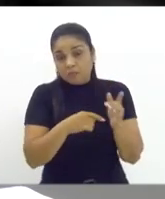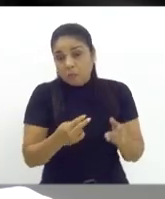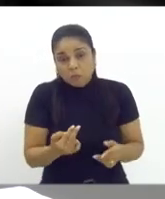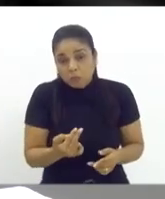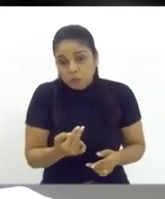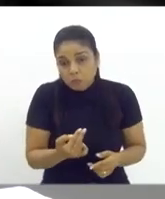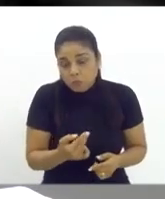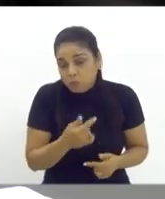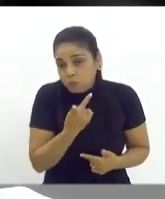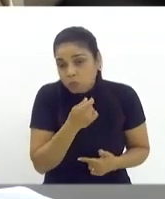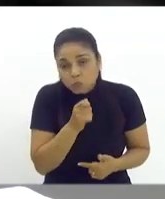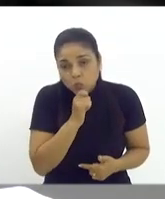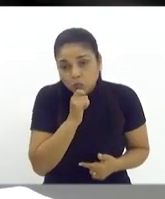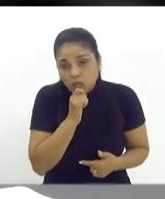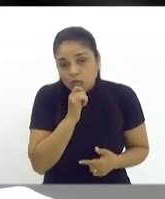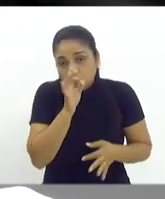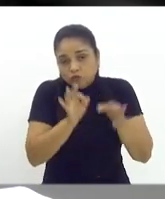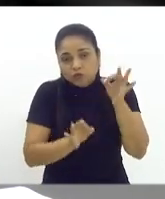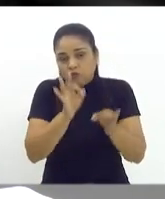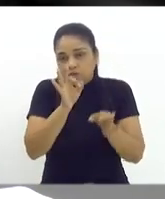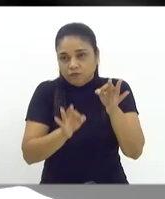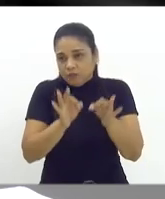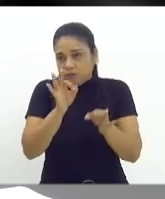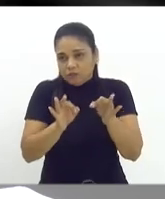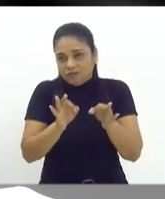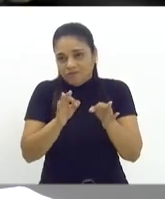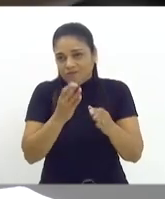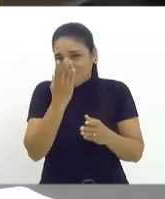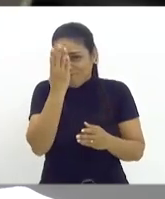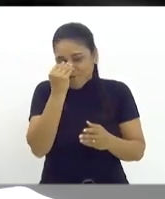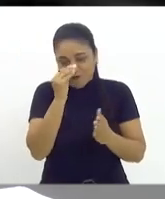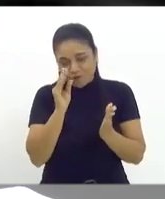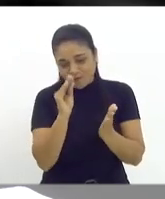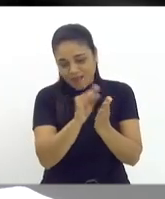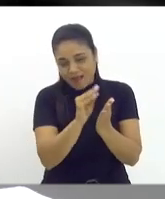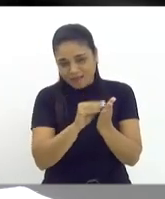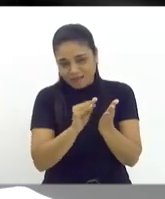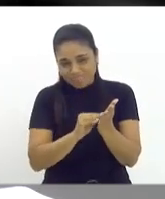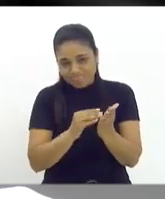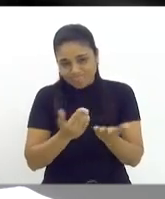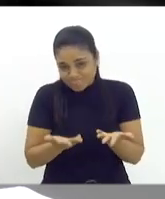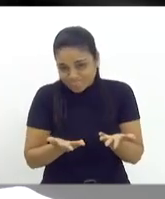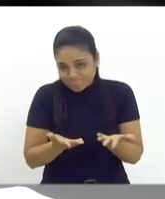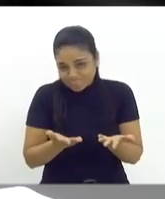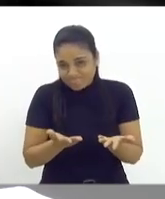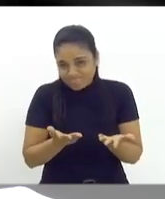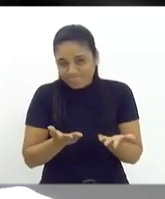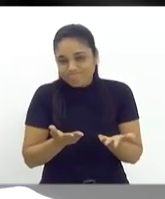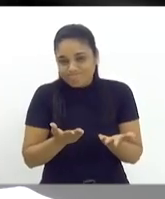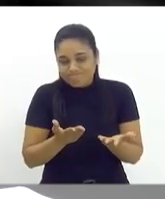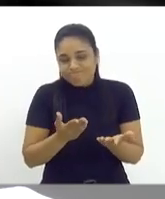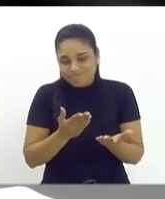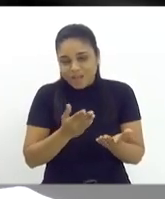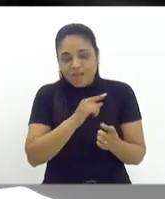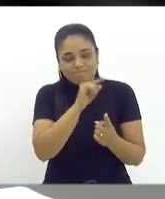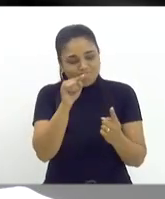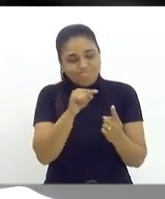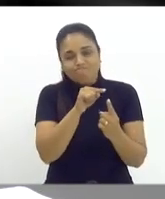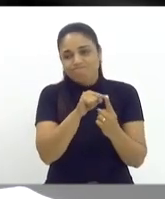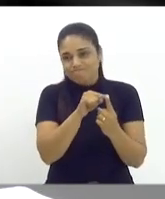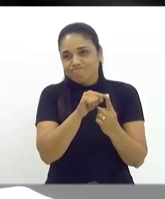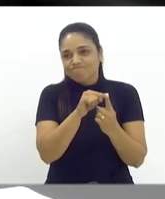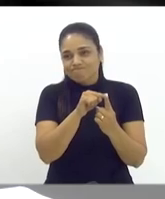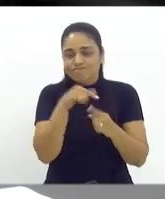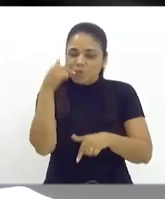suspeitos em que pesa a discricionariedade que ela não pode além provocar injustiça eu acho que esse é um grande ponto e talvez